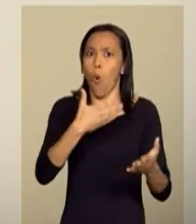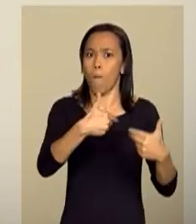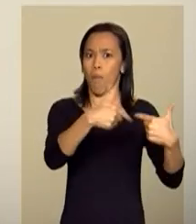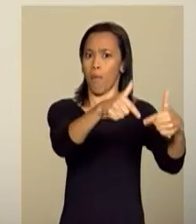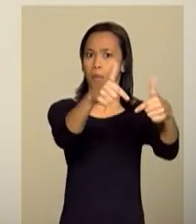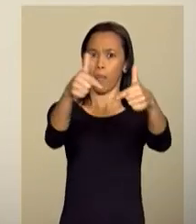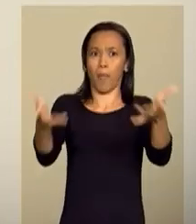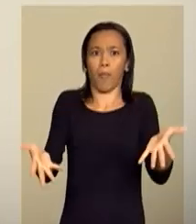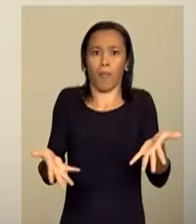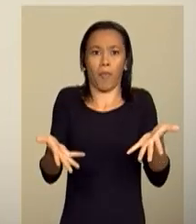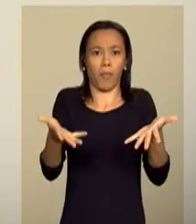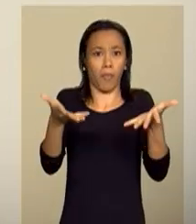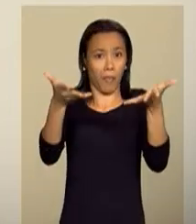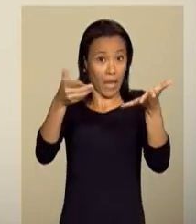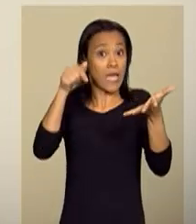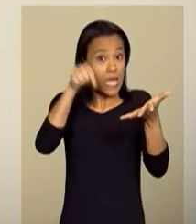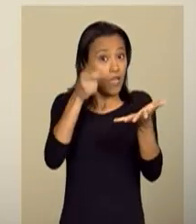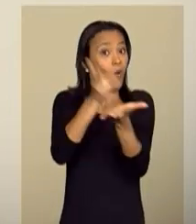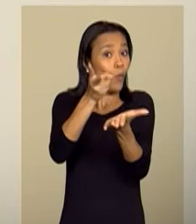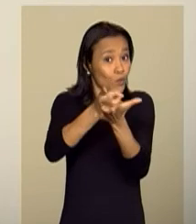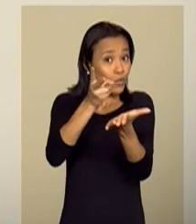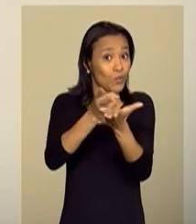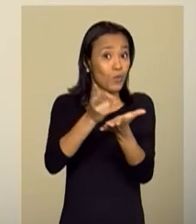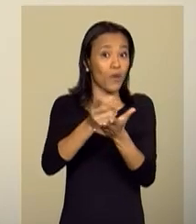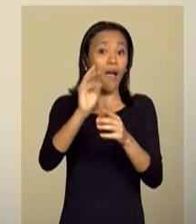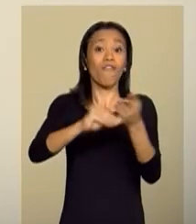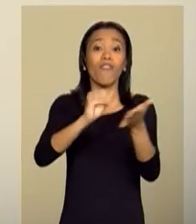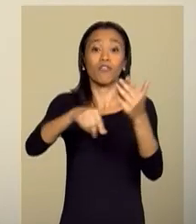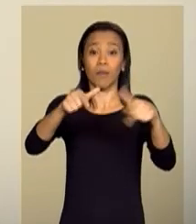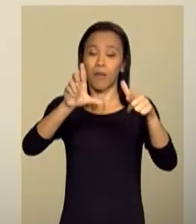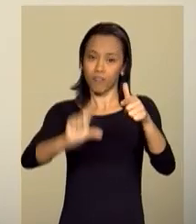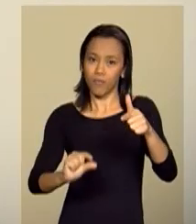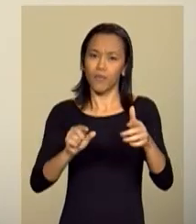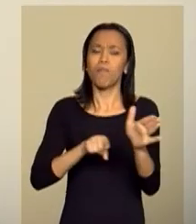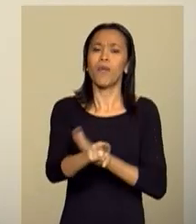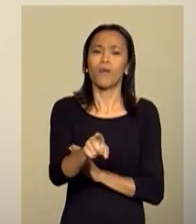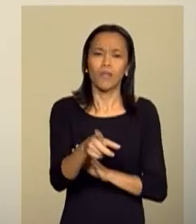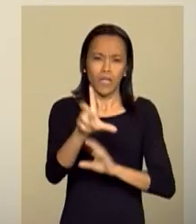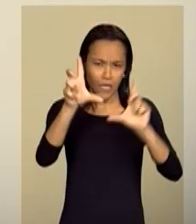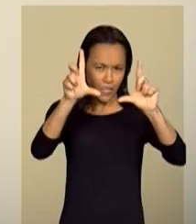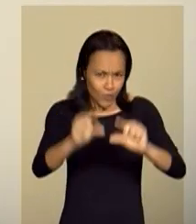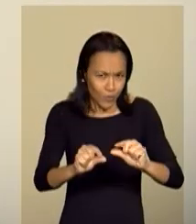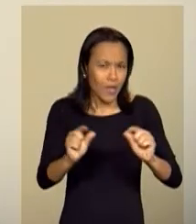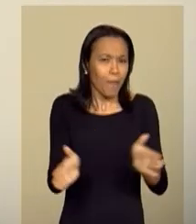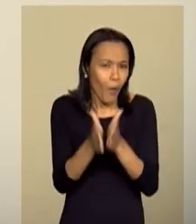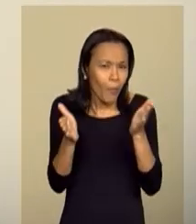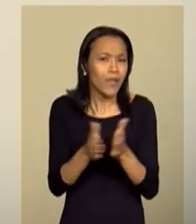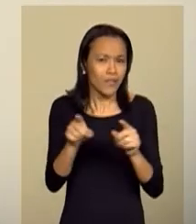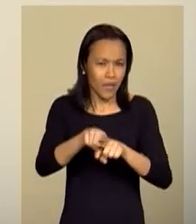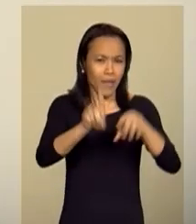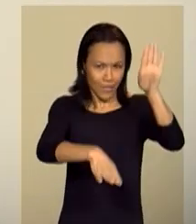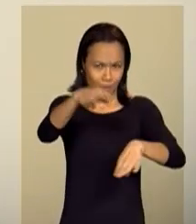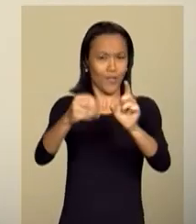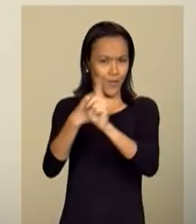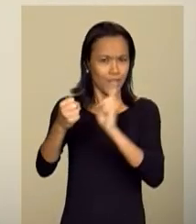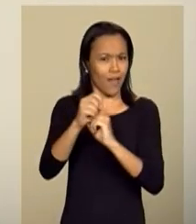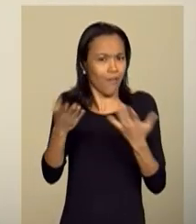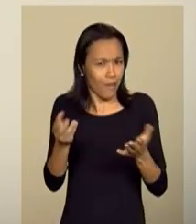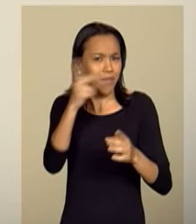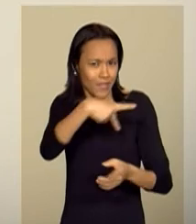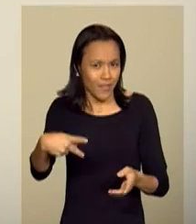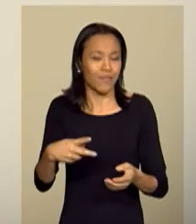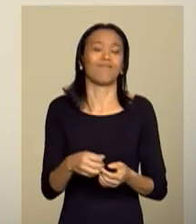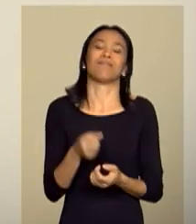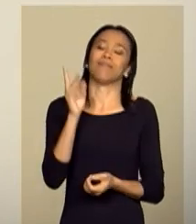e que o desemprego tende a se manter muito baixo e a geração de empregos ajuda a reduzir a pobreza e a desigualdade não é presidente Com